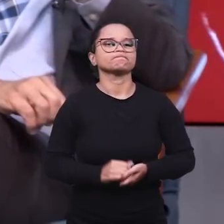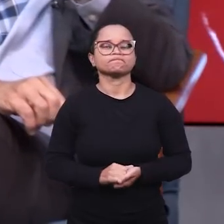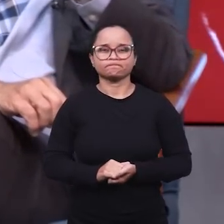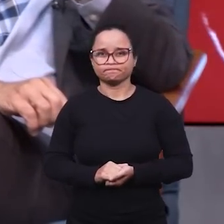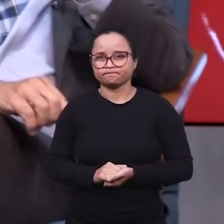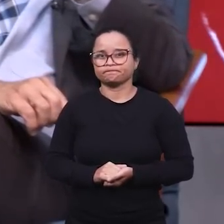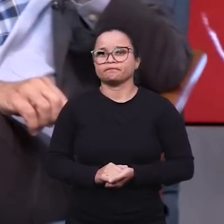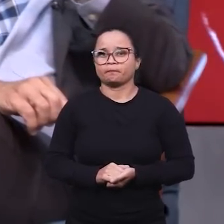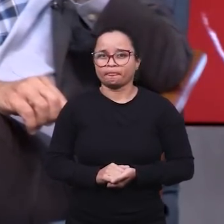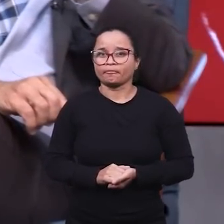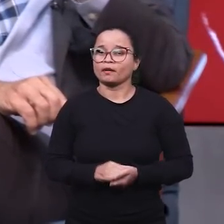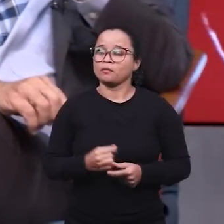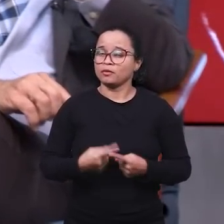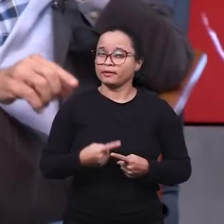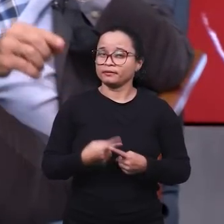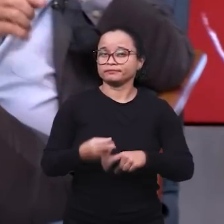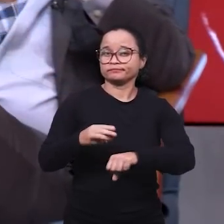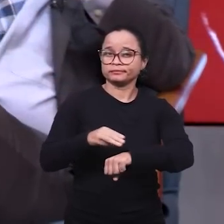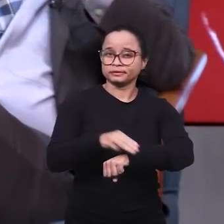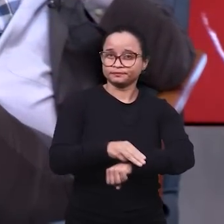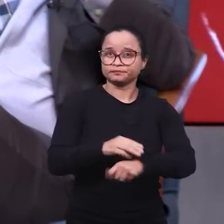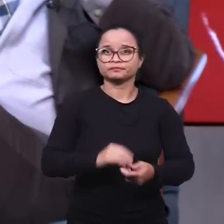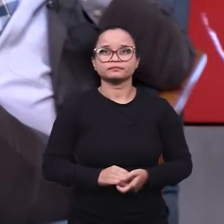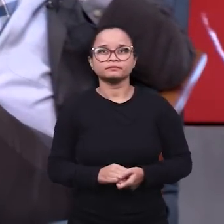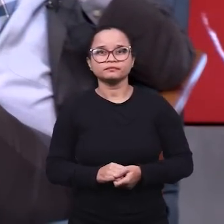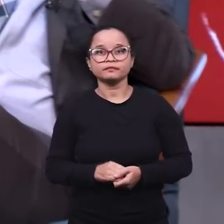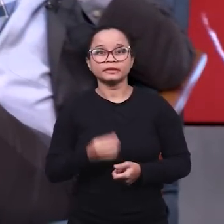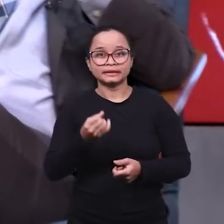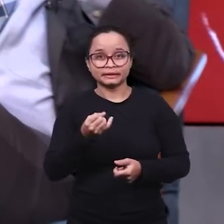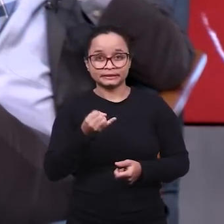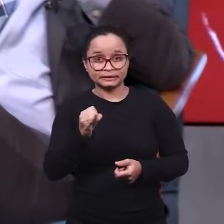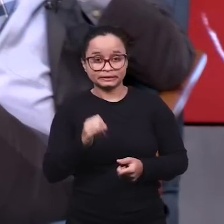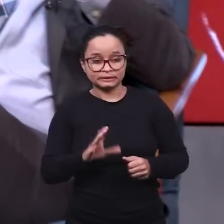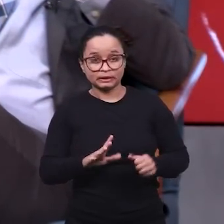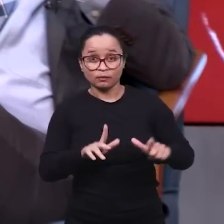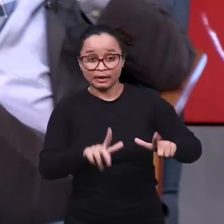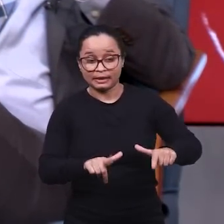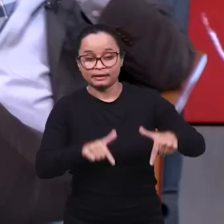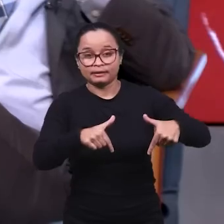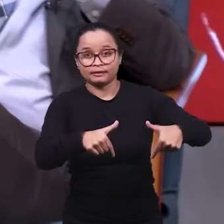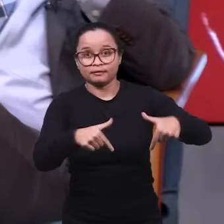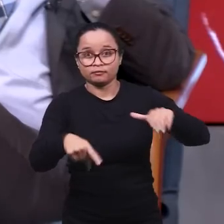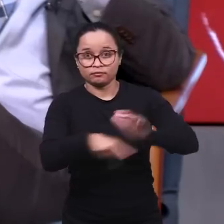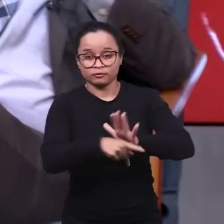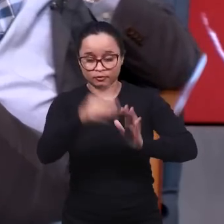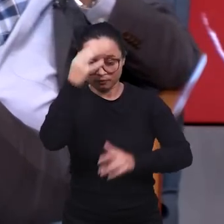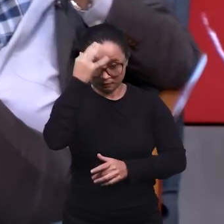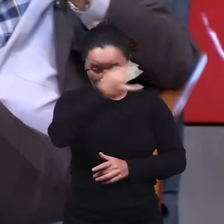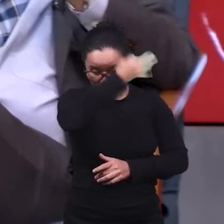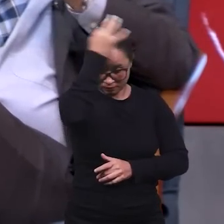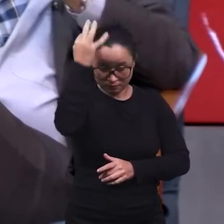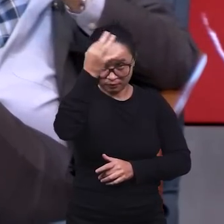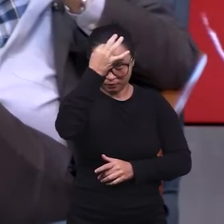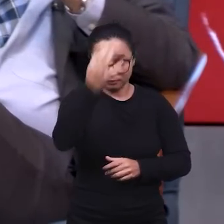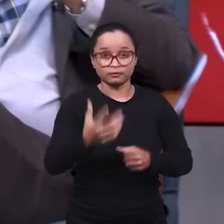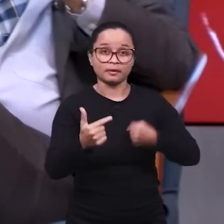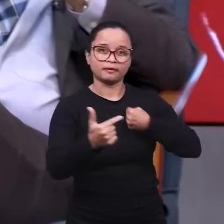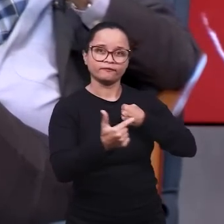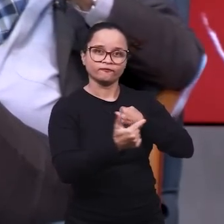Porque o ministério, se ele é uma operação do Espírito Santo para uma